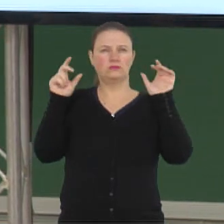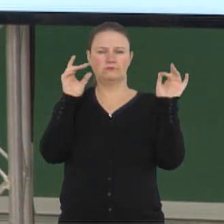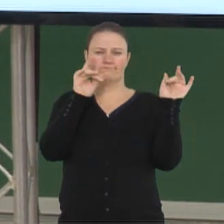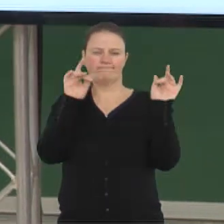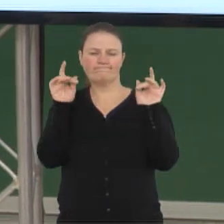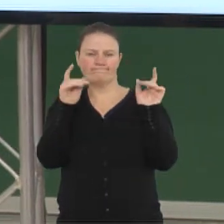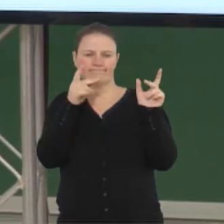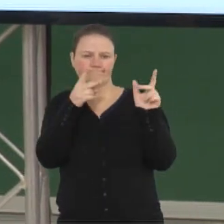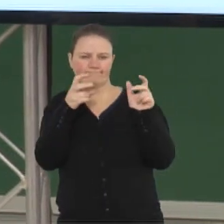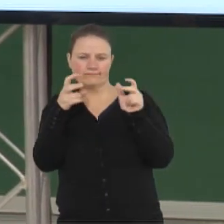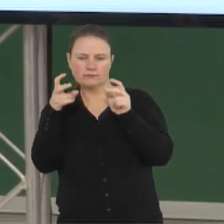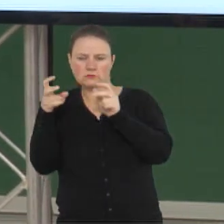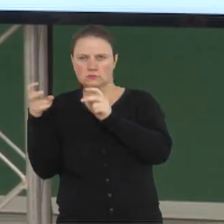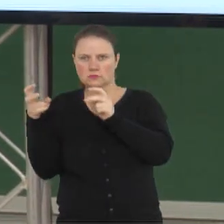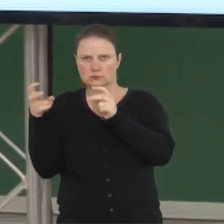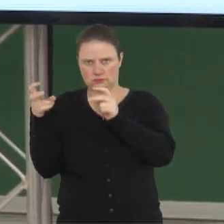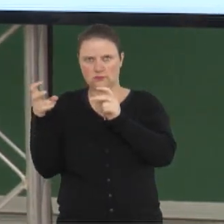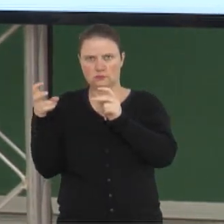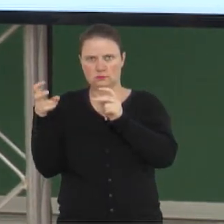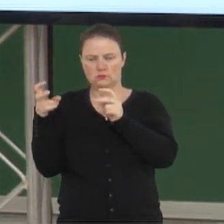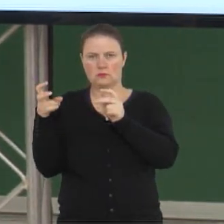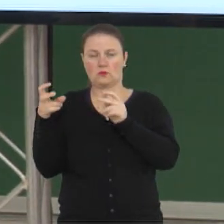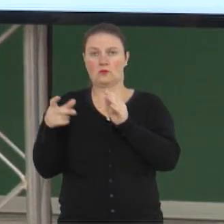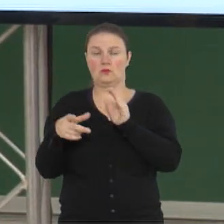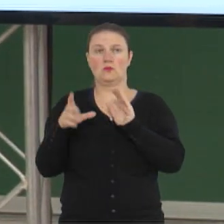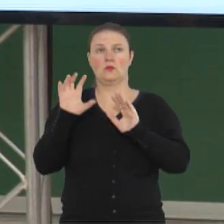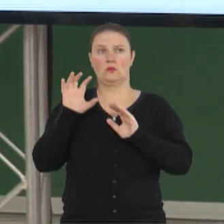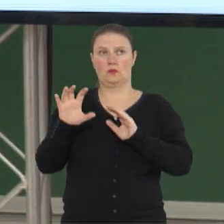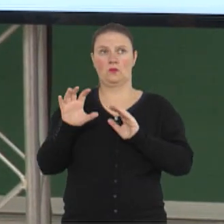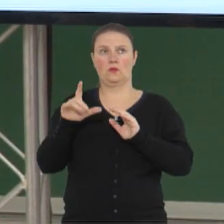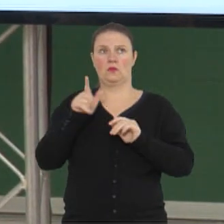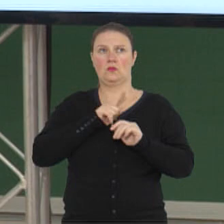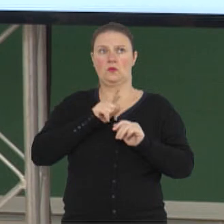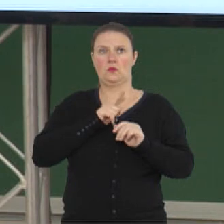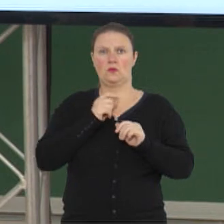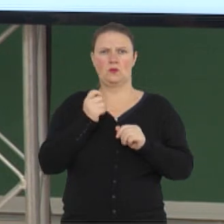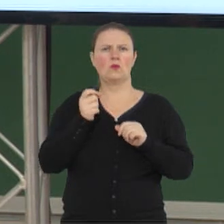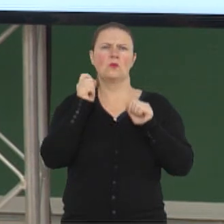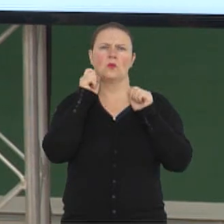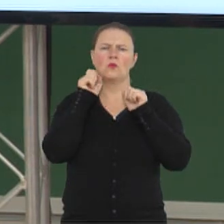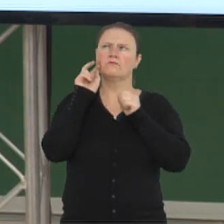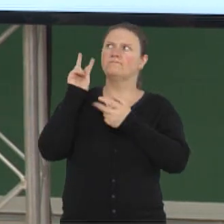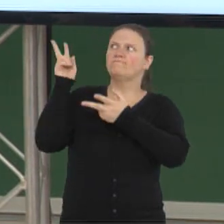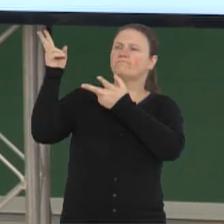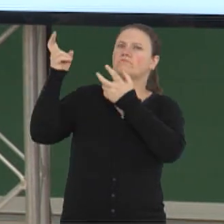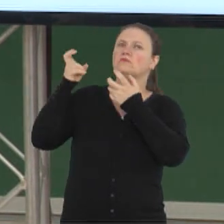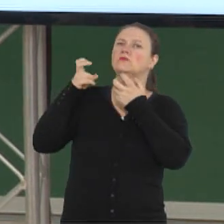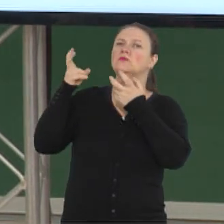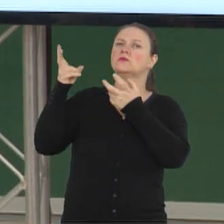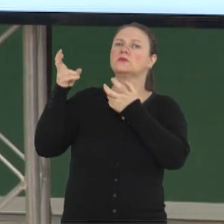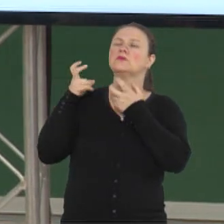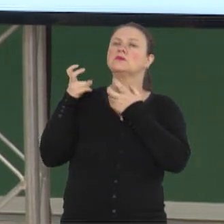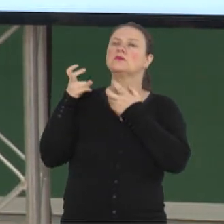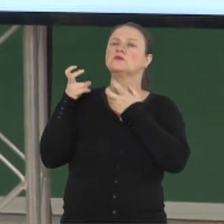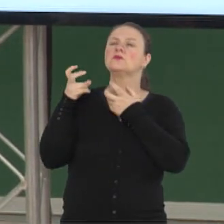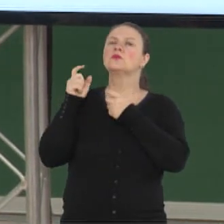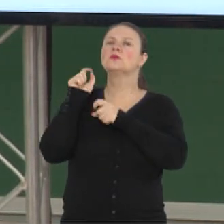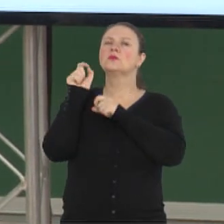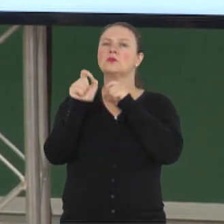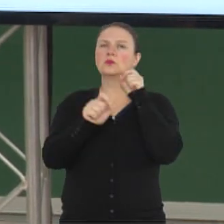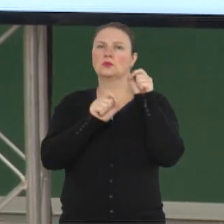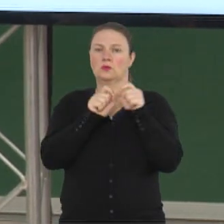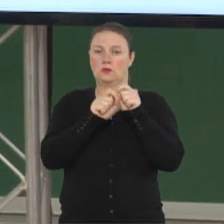a ser realizado. Desta forma, nós vamos prestar atenção, porque além